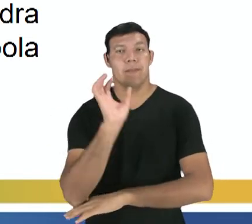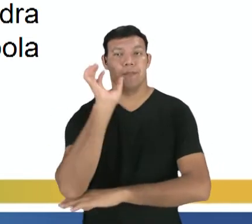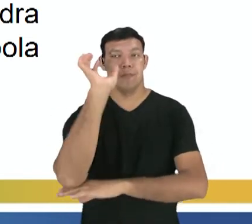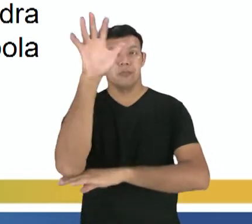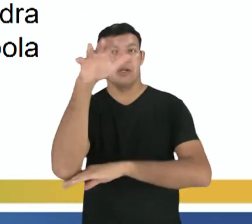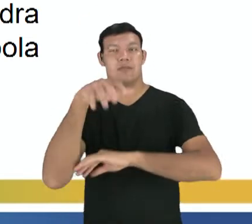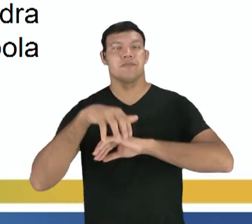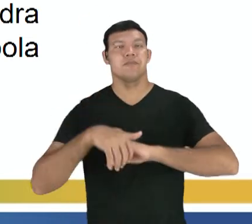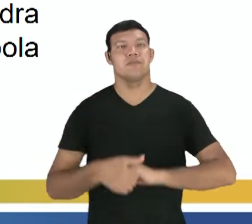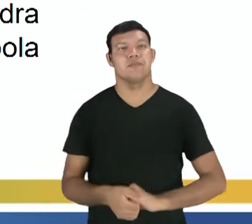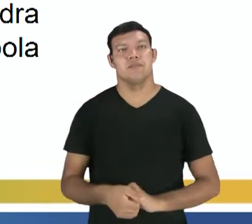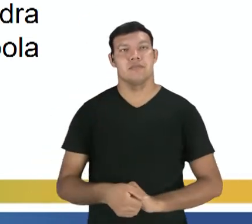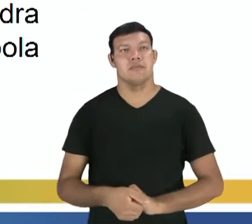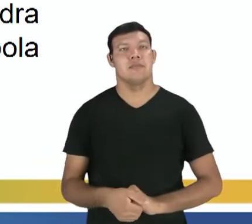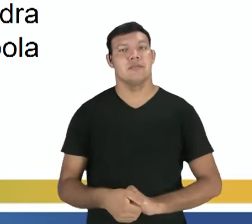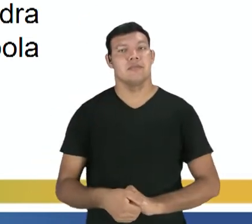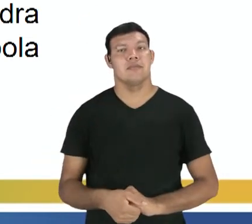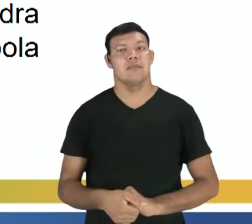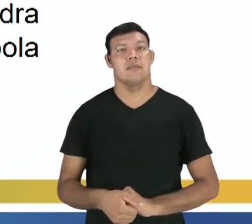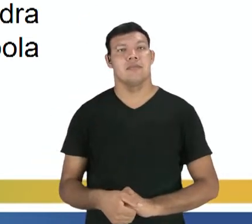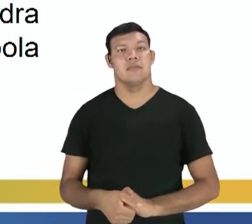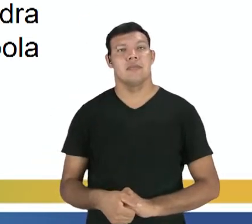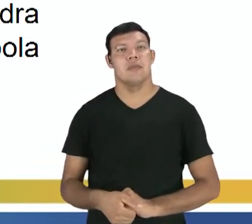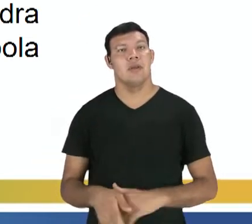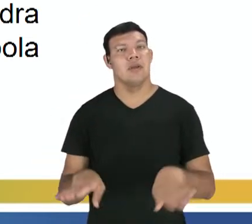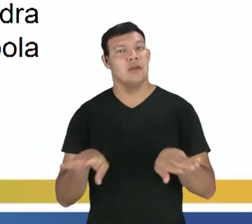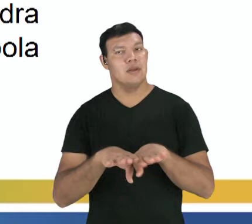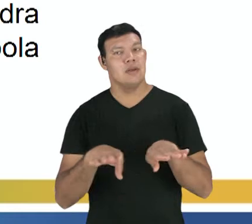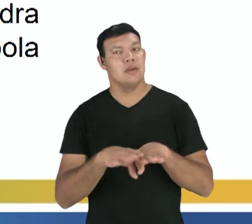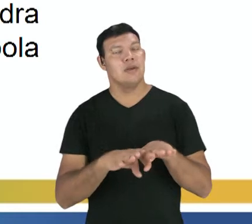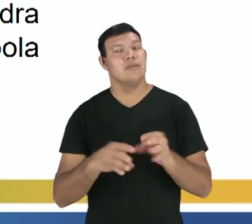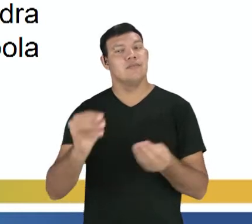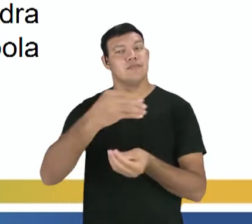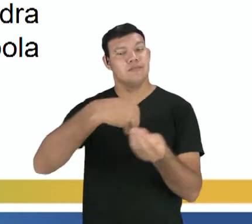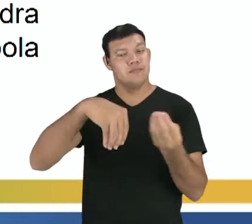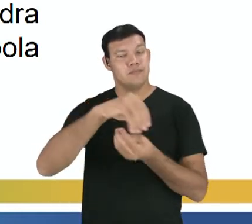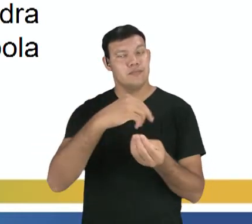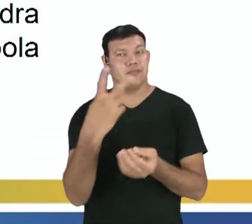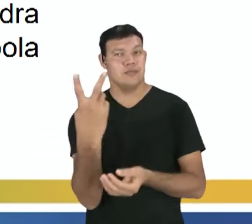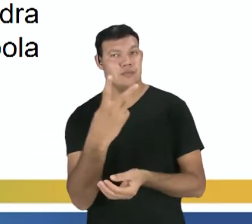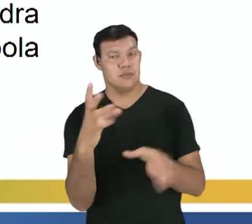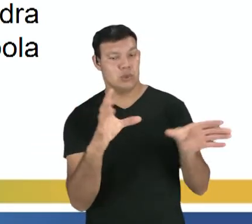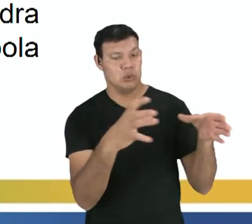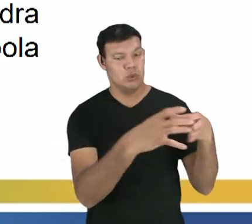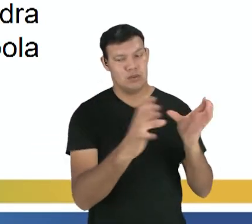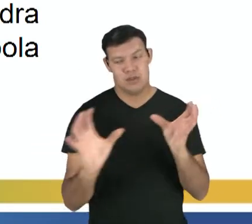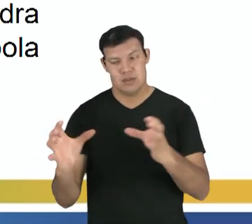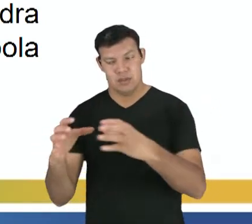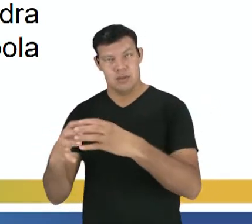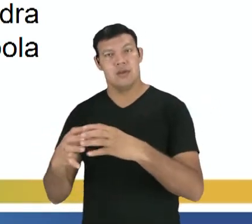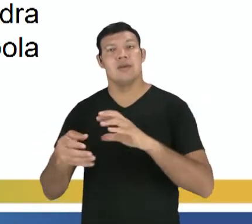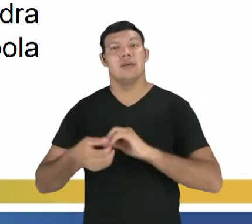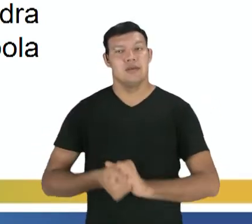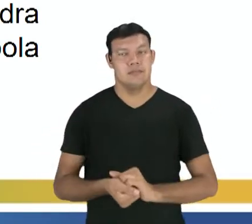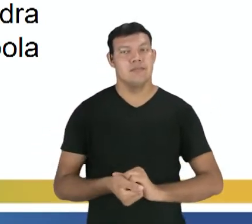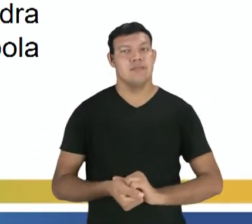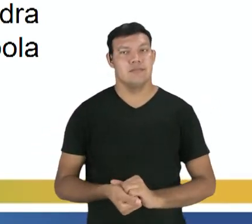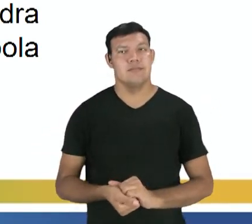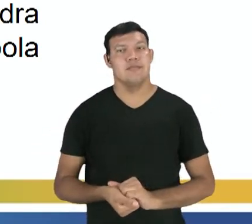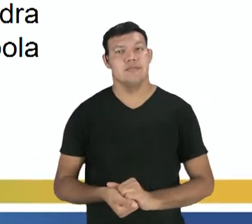inglês, basketball. Também é um esporte que envolve 2 equipes, 2 times, que